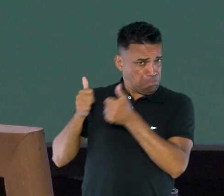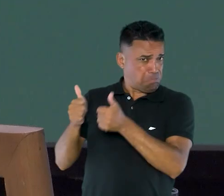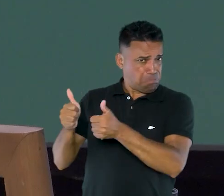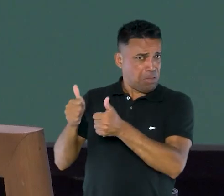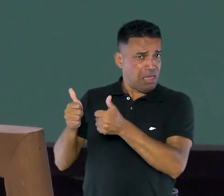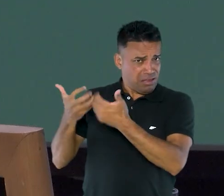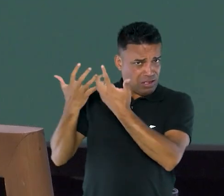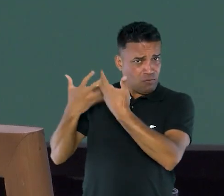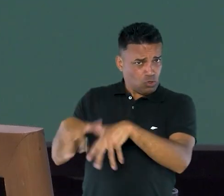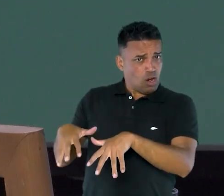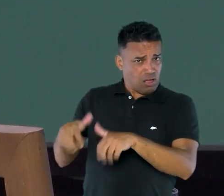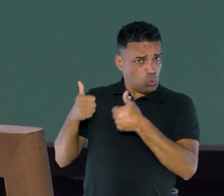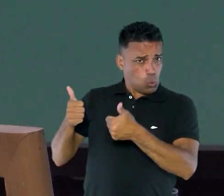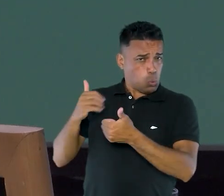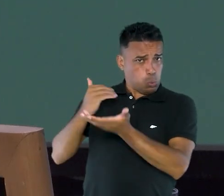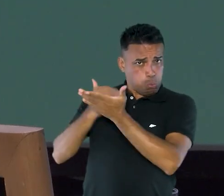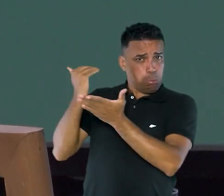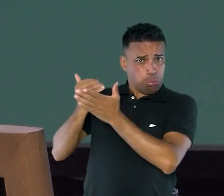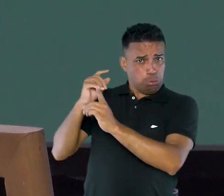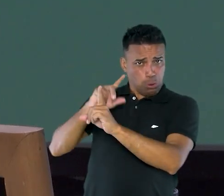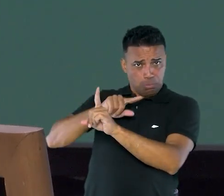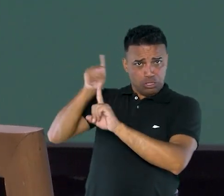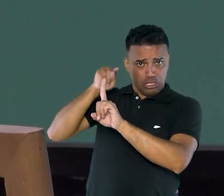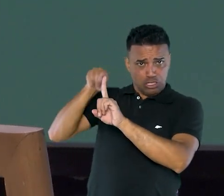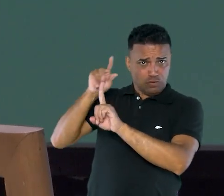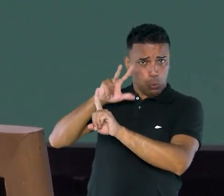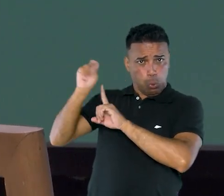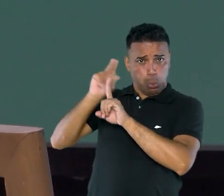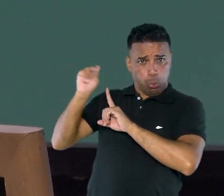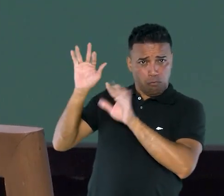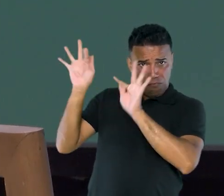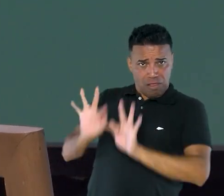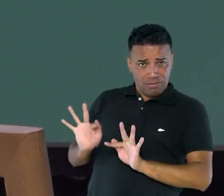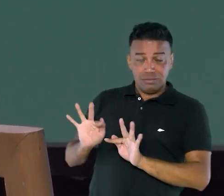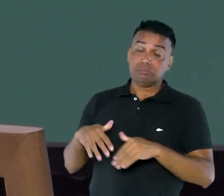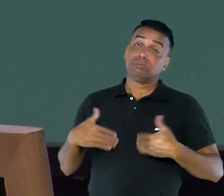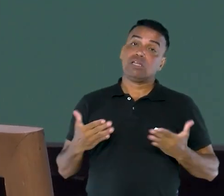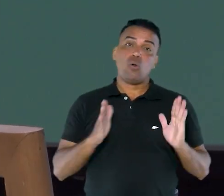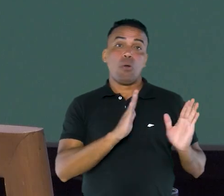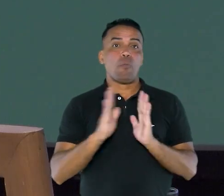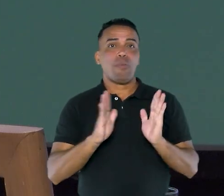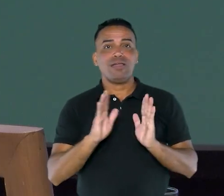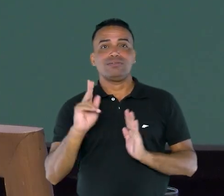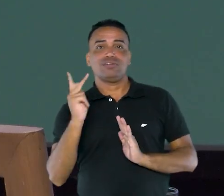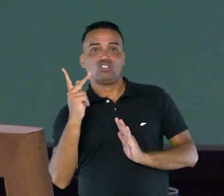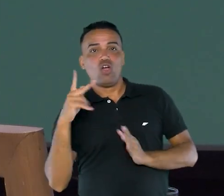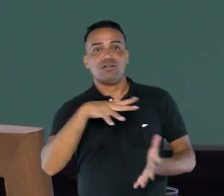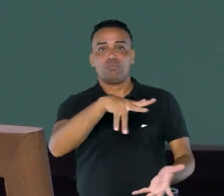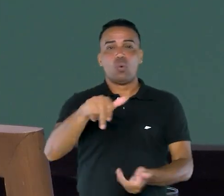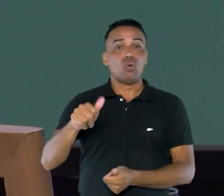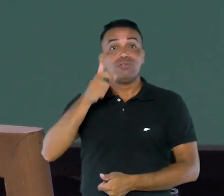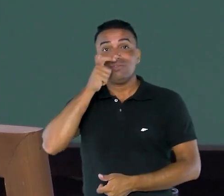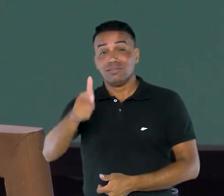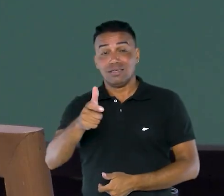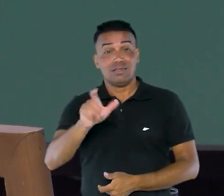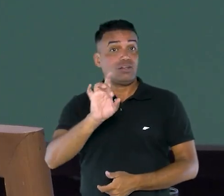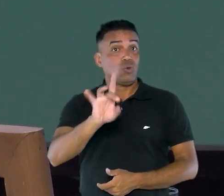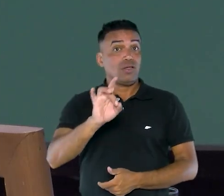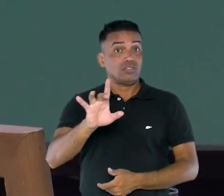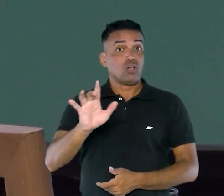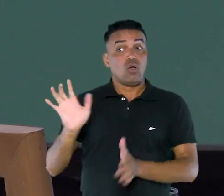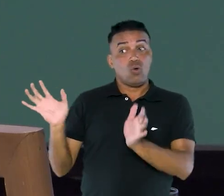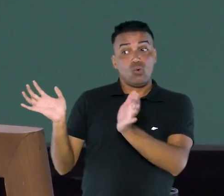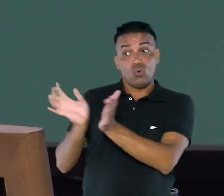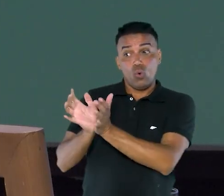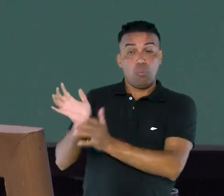se está funcionando. Então, acho que eu acho que é um momento histórico que é interessante, não é só uma